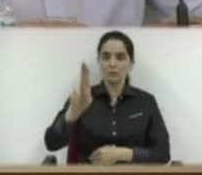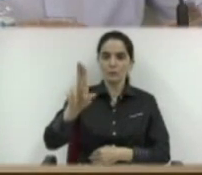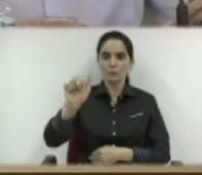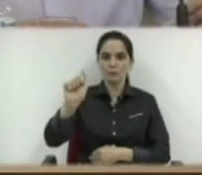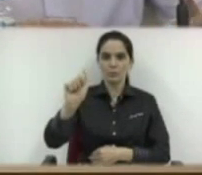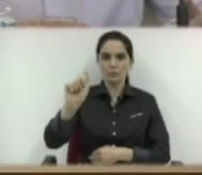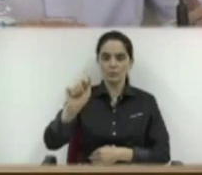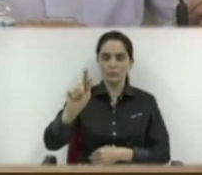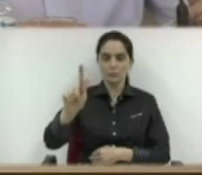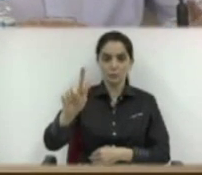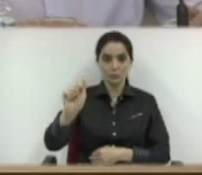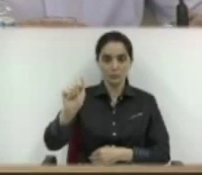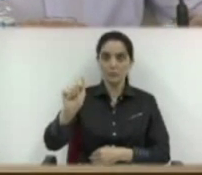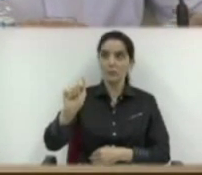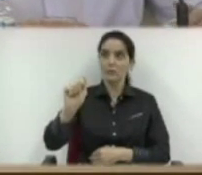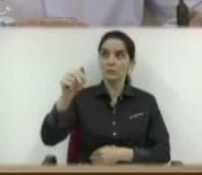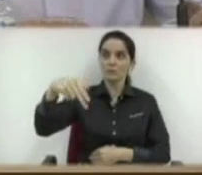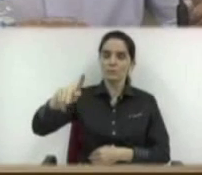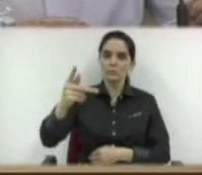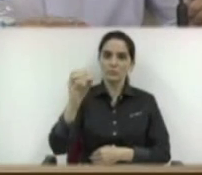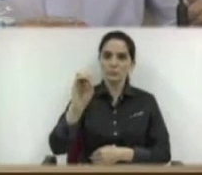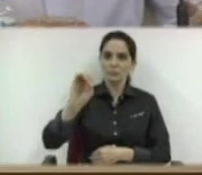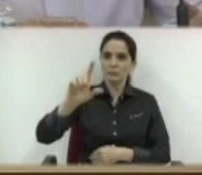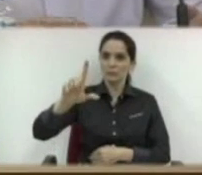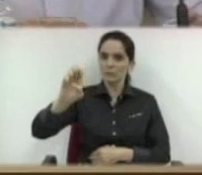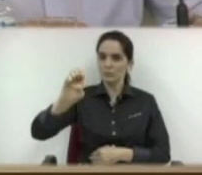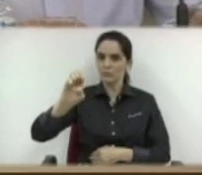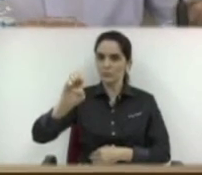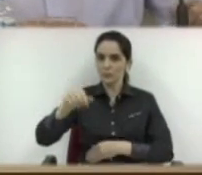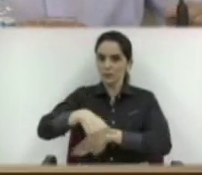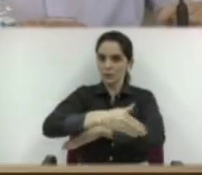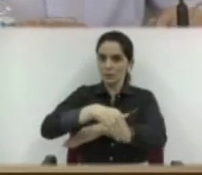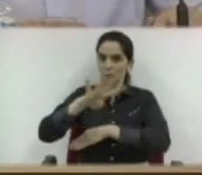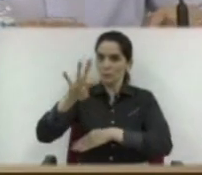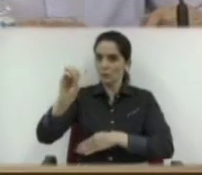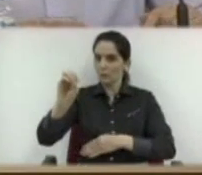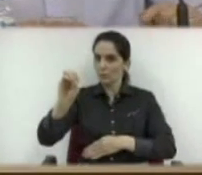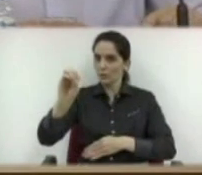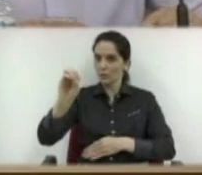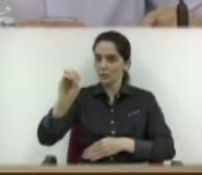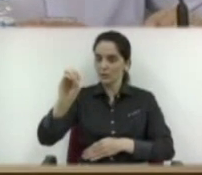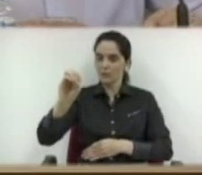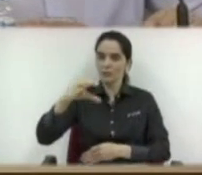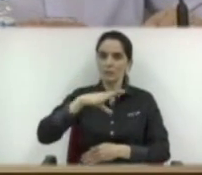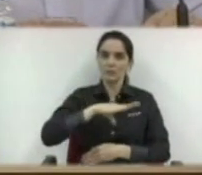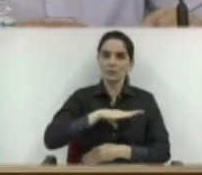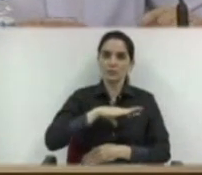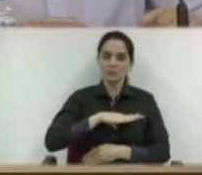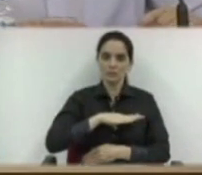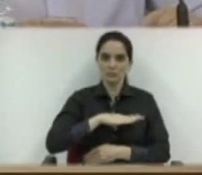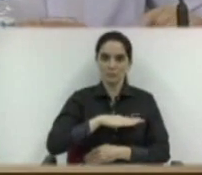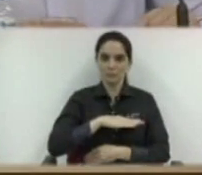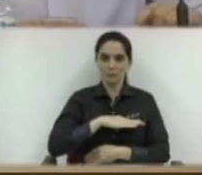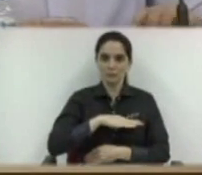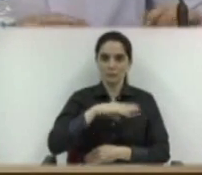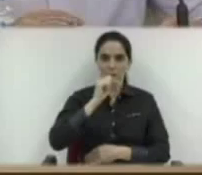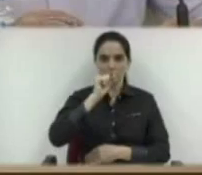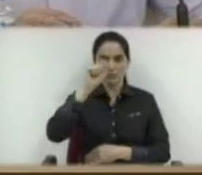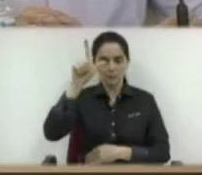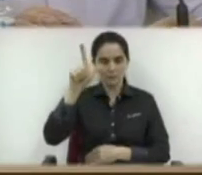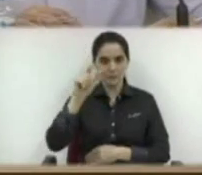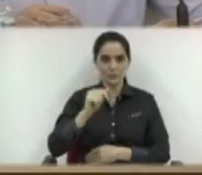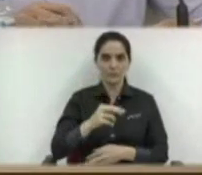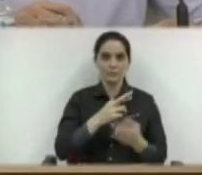Fugagnoli Gonçalves de Oliveira, a rua projetada 40 do Residencial Fazenda Itapema, no município de